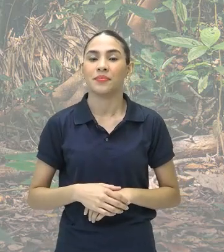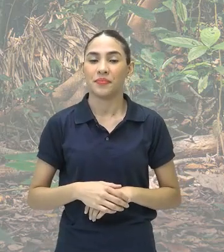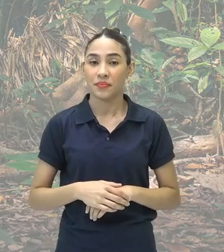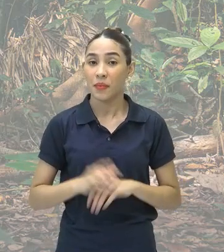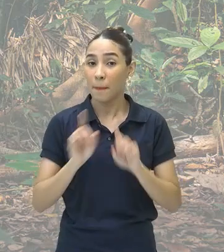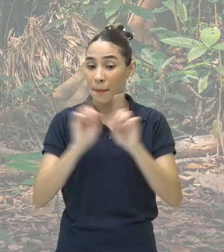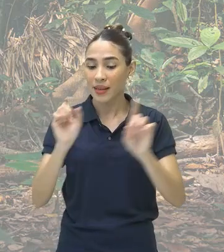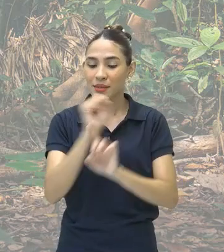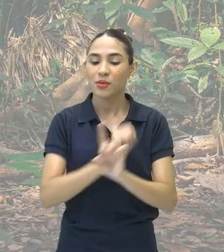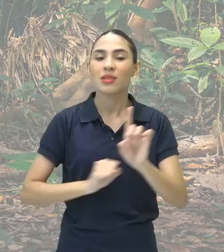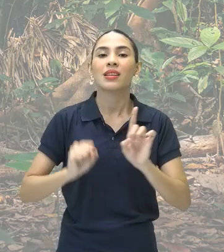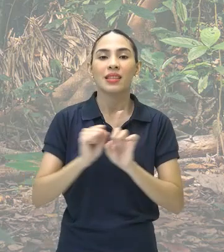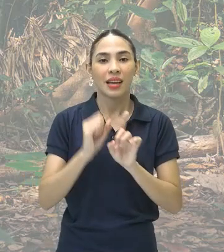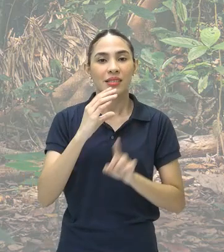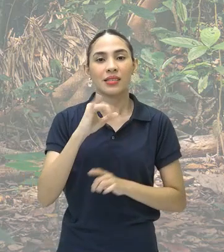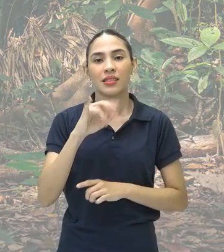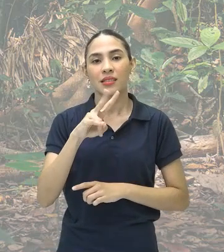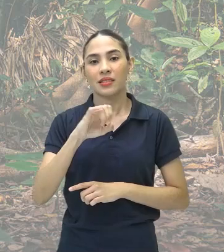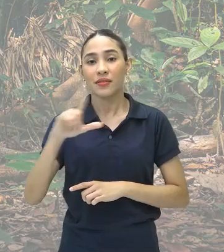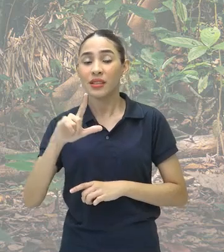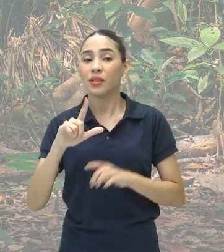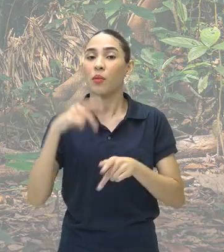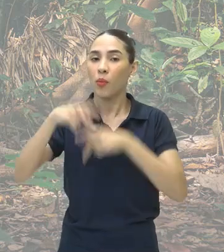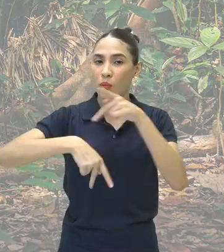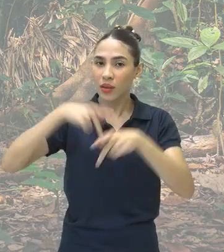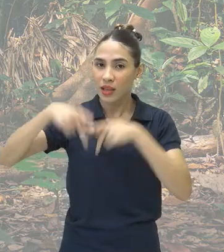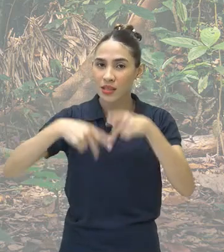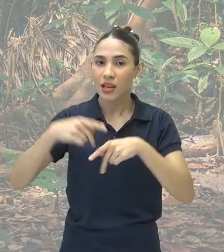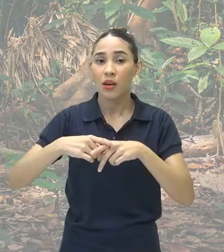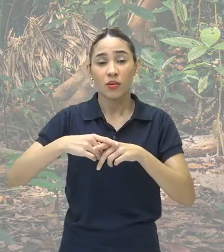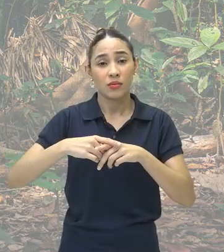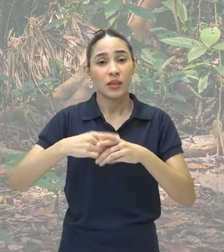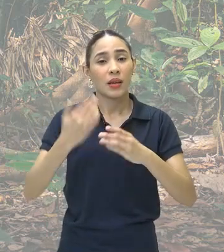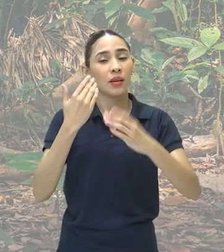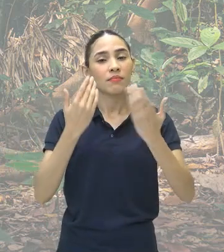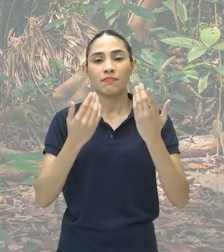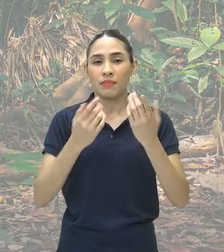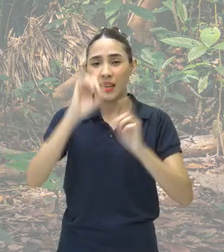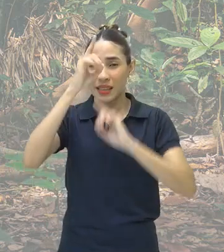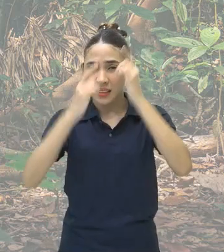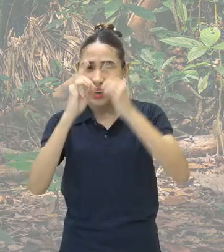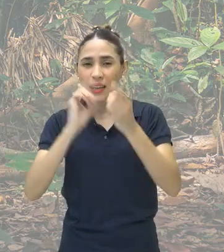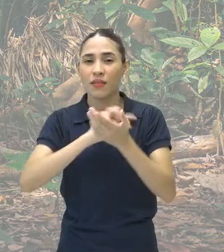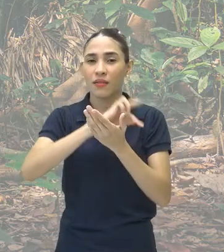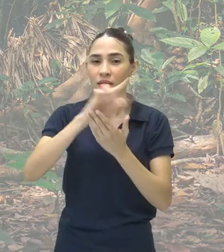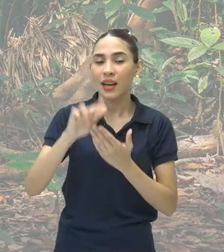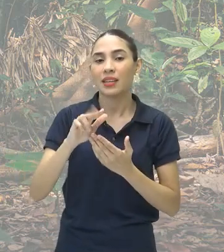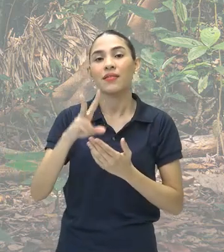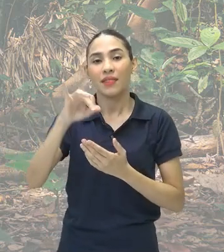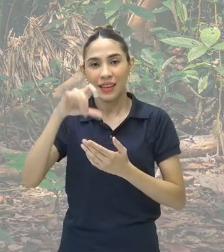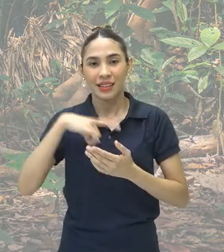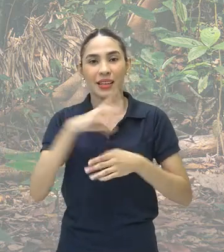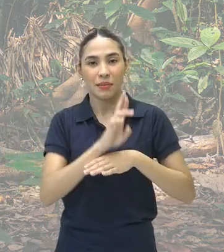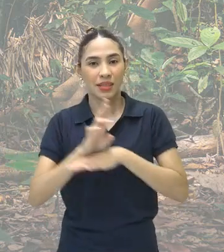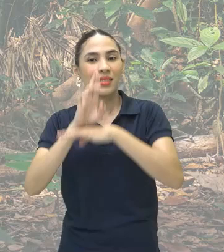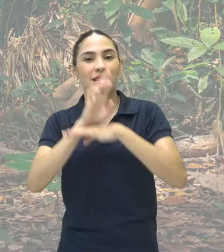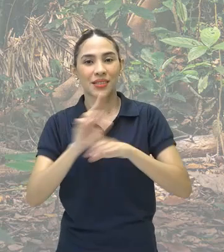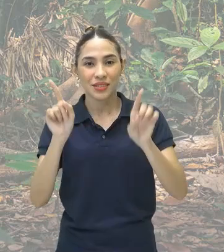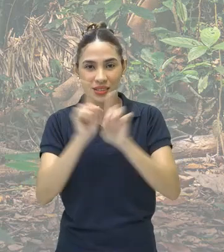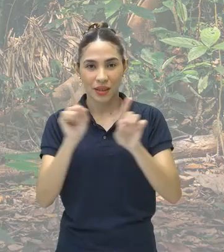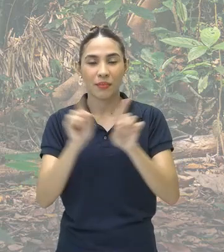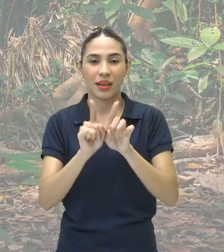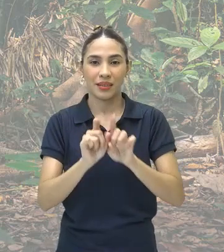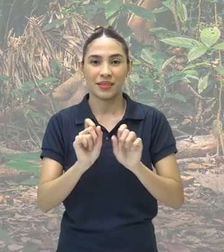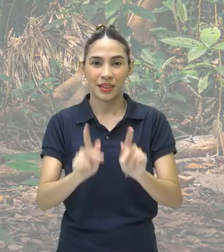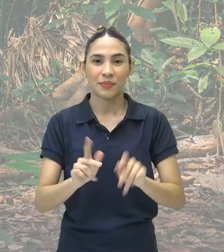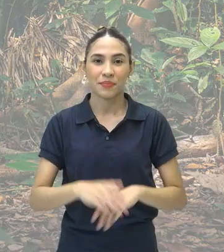né? Mas a sociedade civil, além de ter mandado muitas ideias para lá, teremos representantes lá também.